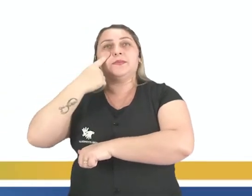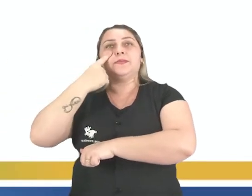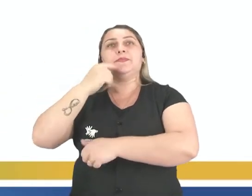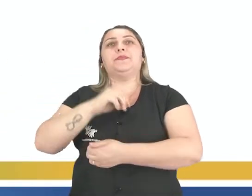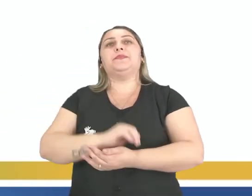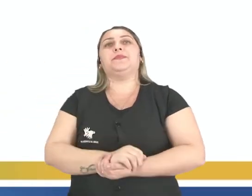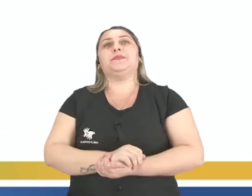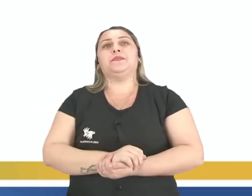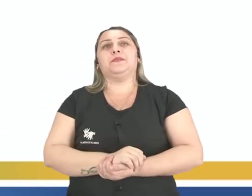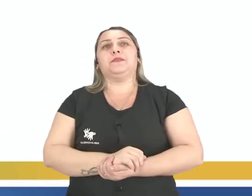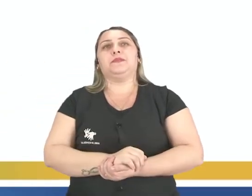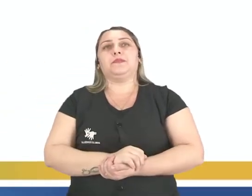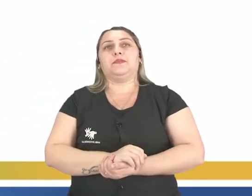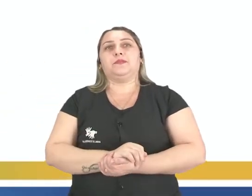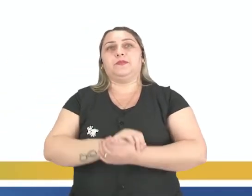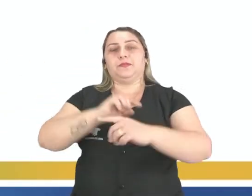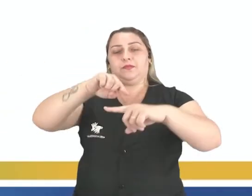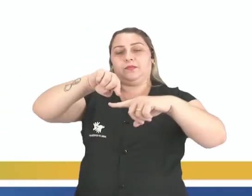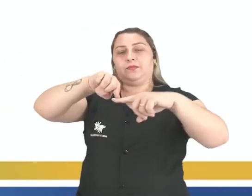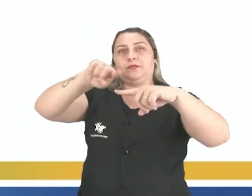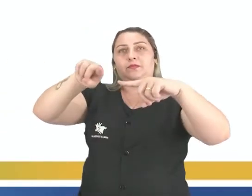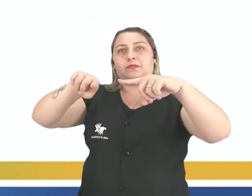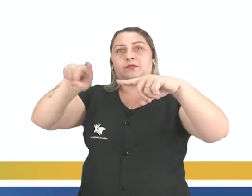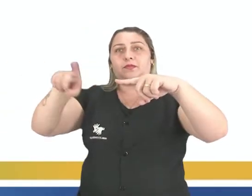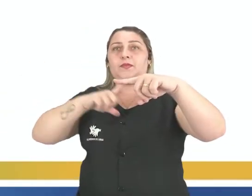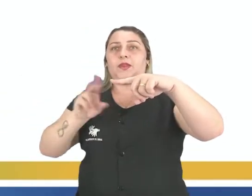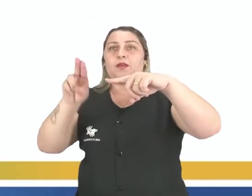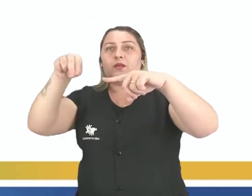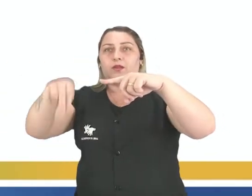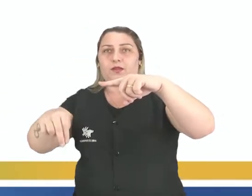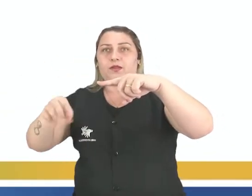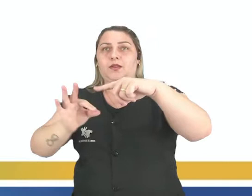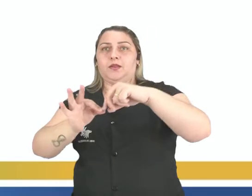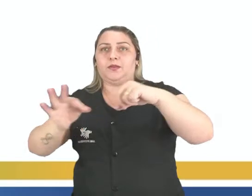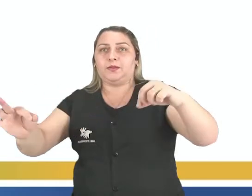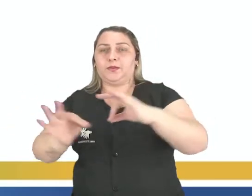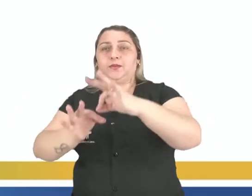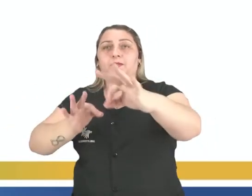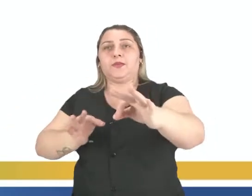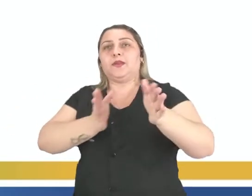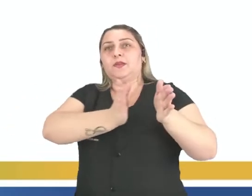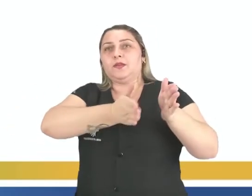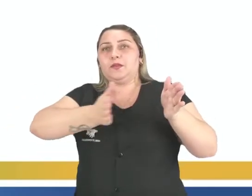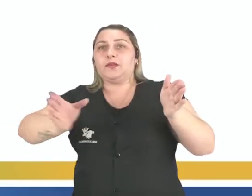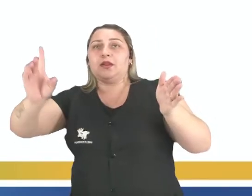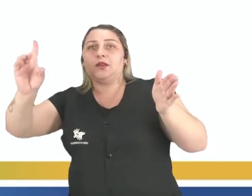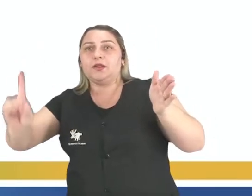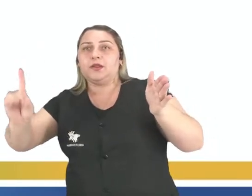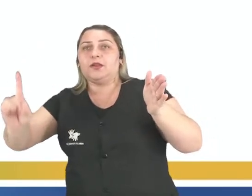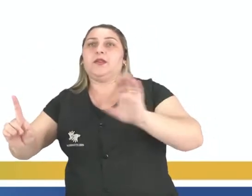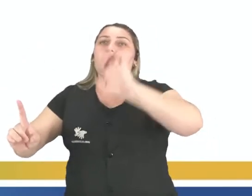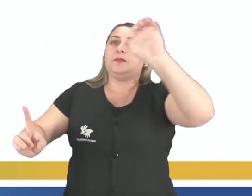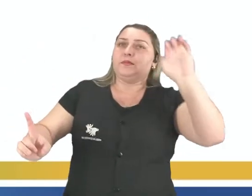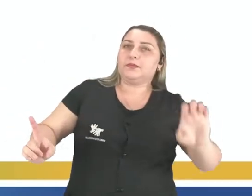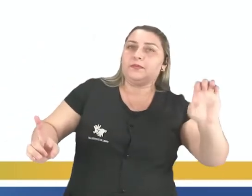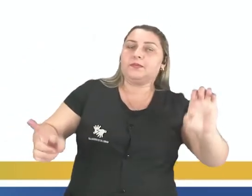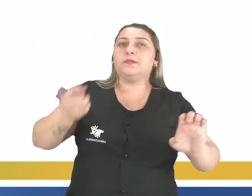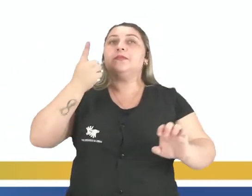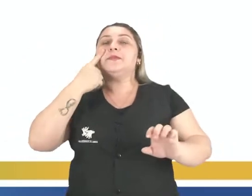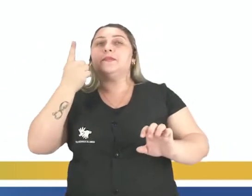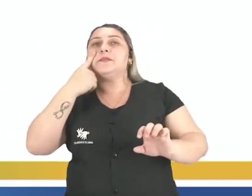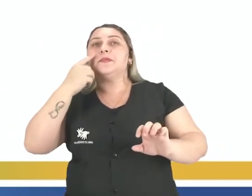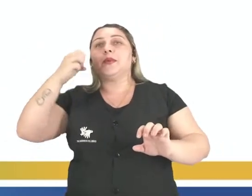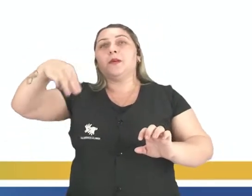ó. Nesse esqueminha aí, nós temos as nossas unidades de comprimento, né, seguindo a ordem da direita para a esquerda.